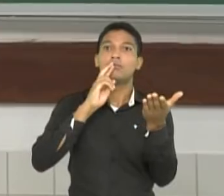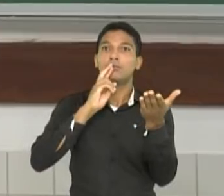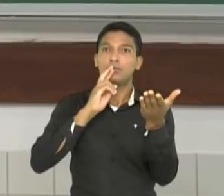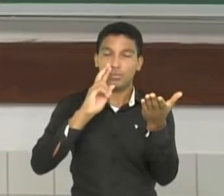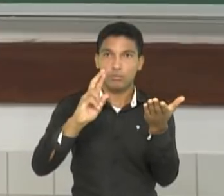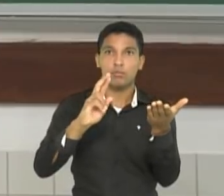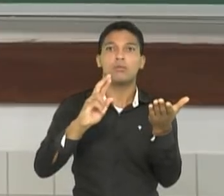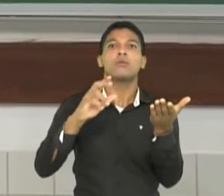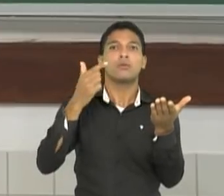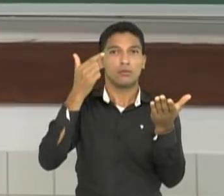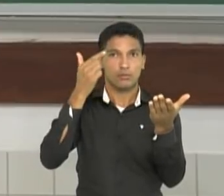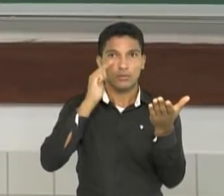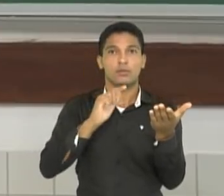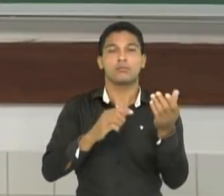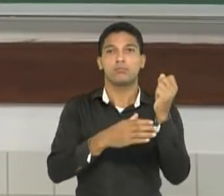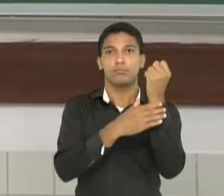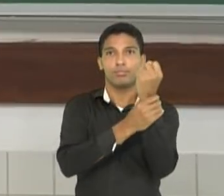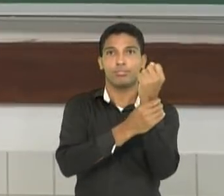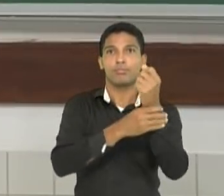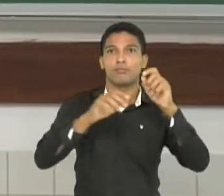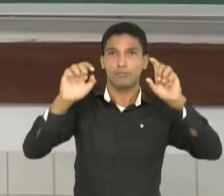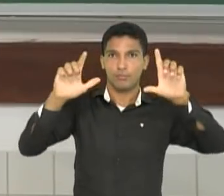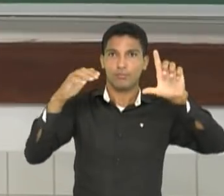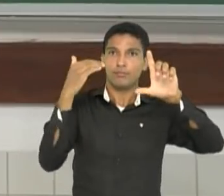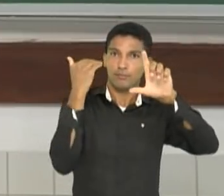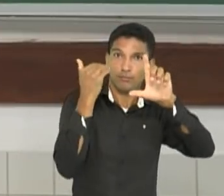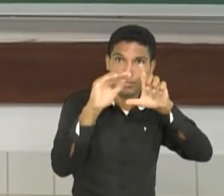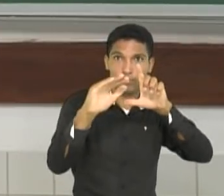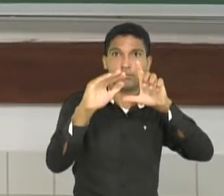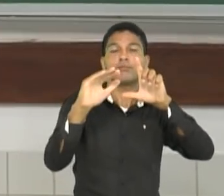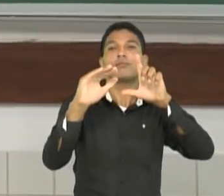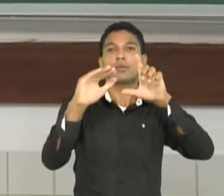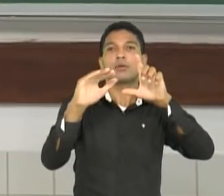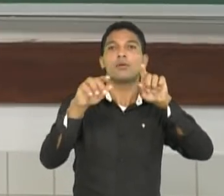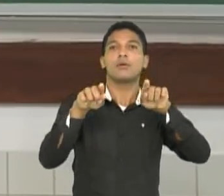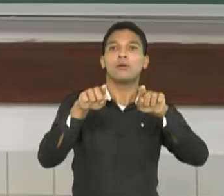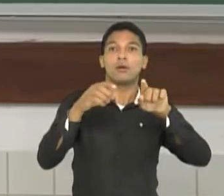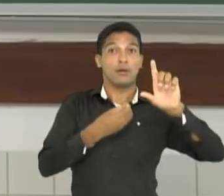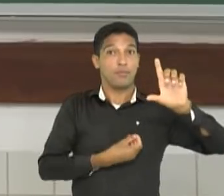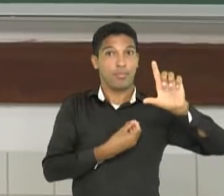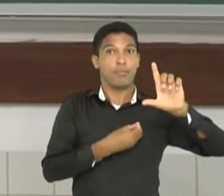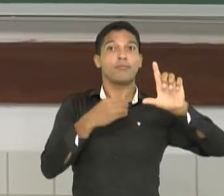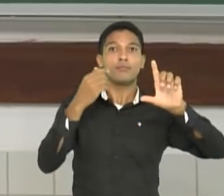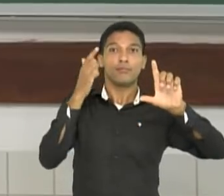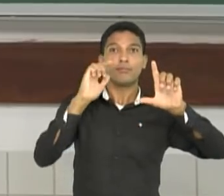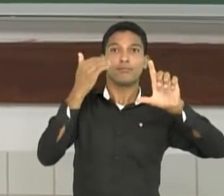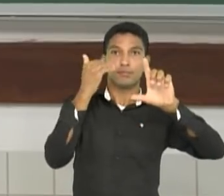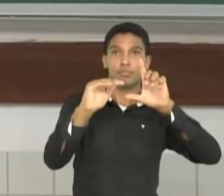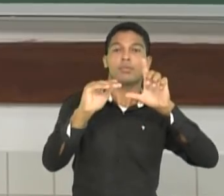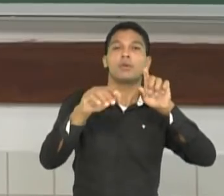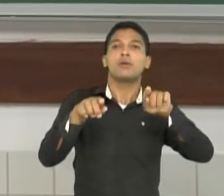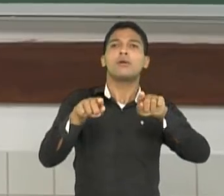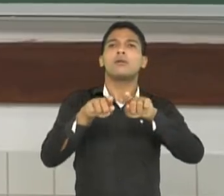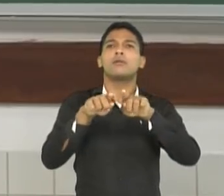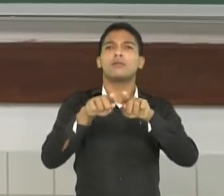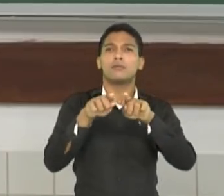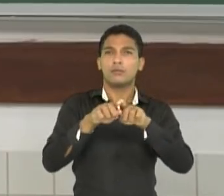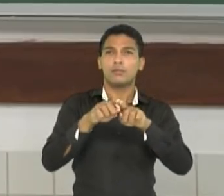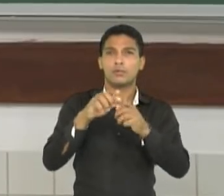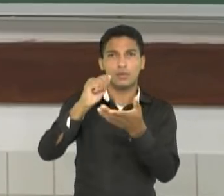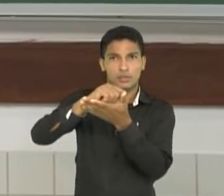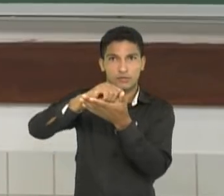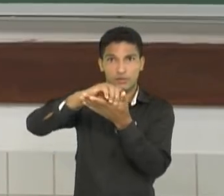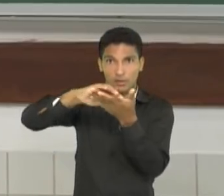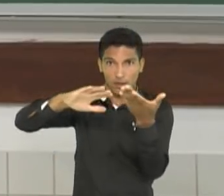enviar, fica registrada a tua presença. Façam as outras atividades também que são postadas para que o professor acompanhe o rendimento de vocês. Os alunos que